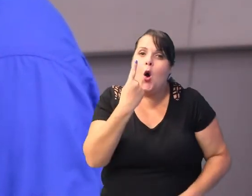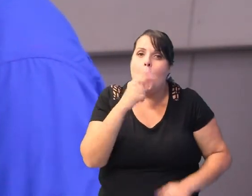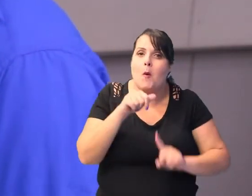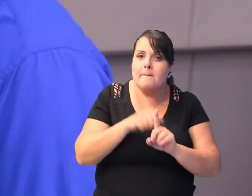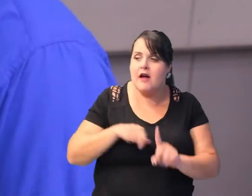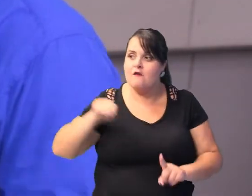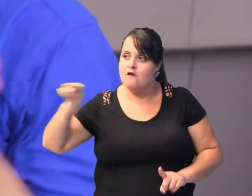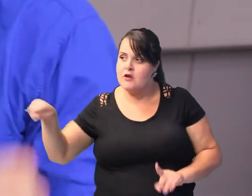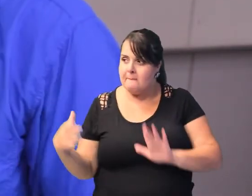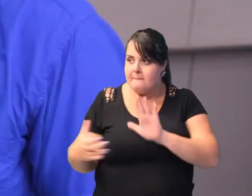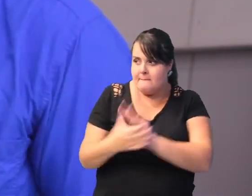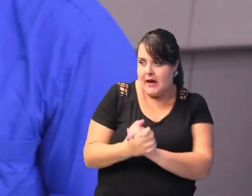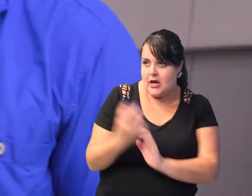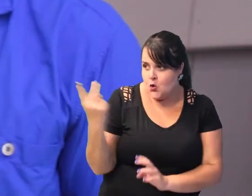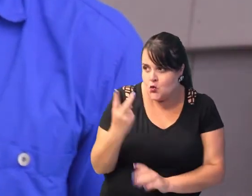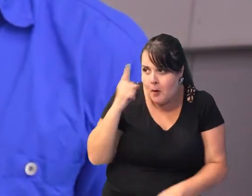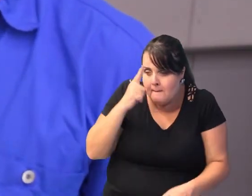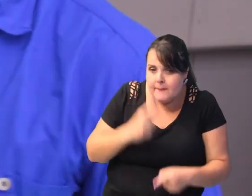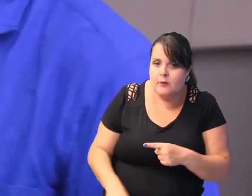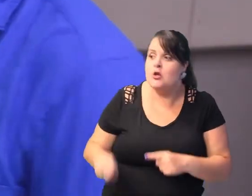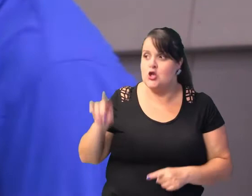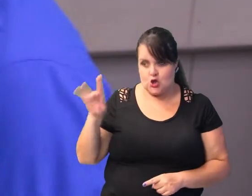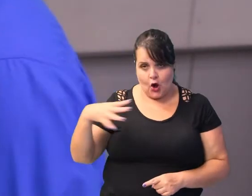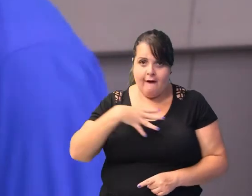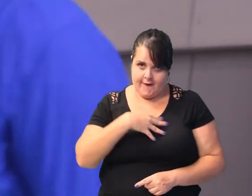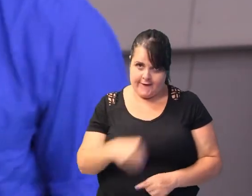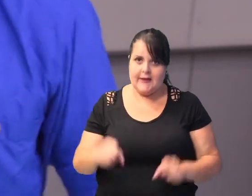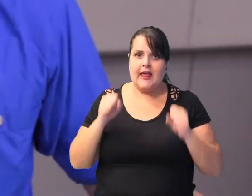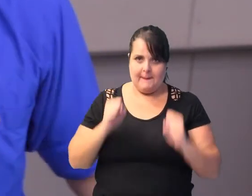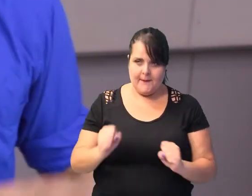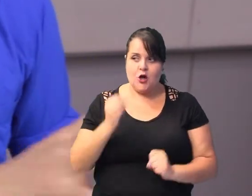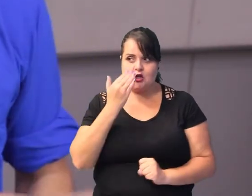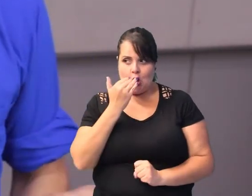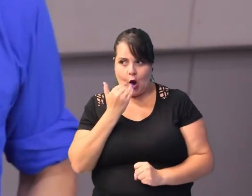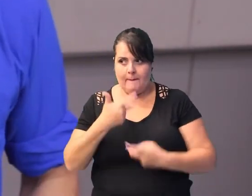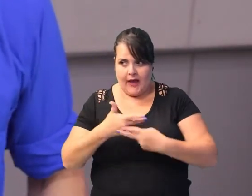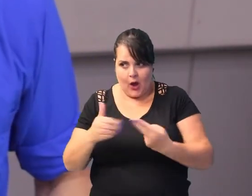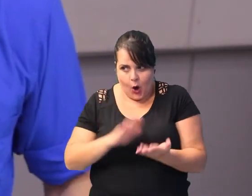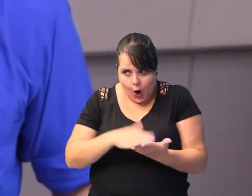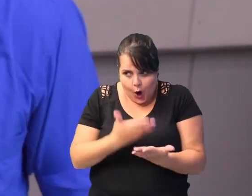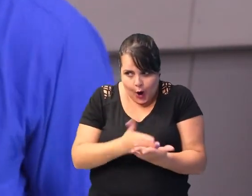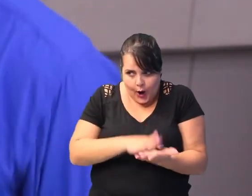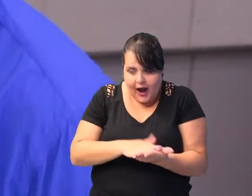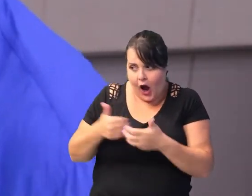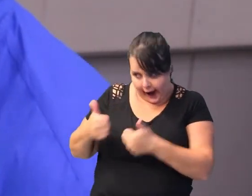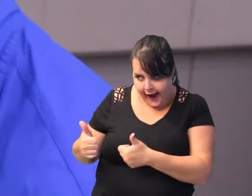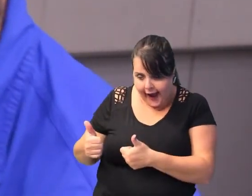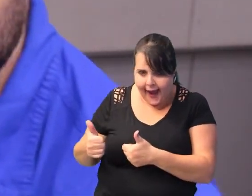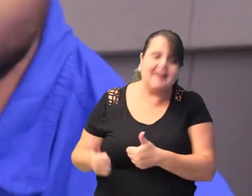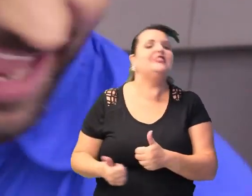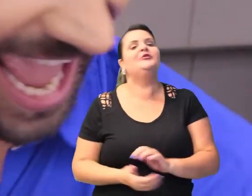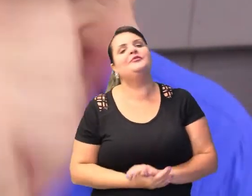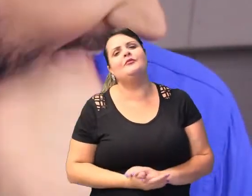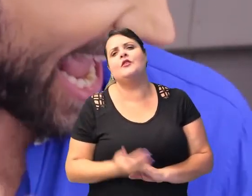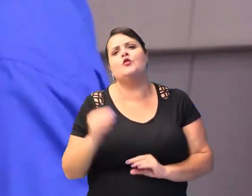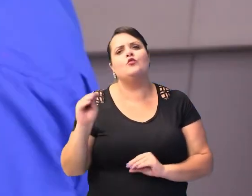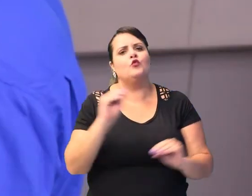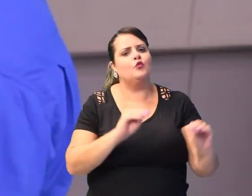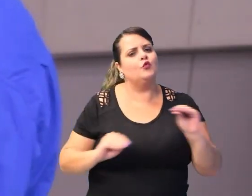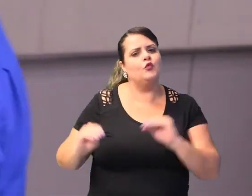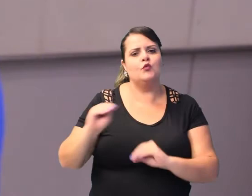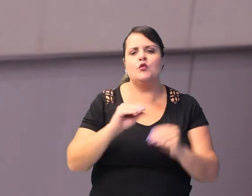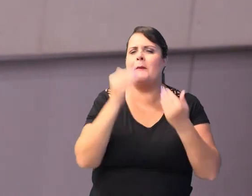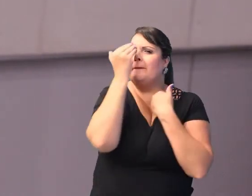hélio isso pra você ter um marido vamos chamar o cachorro só jesus é o filho da livre tajes e pode ficar à vontade para escolher